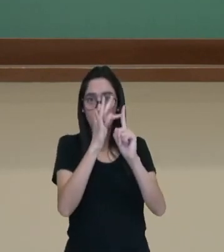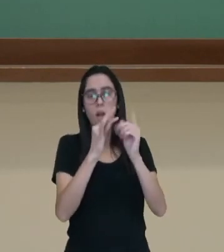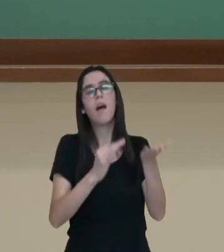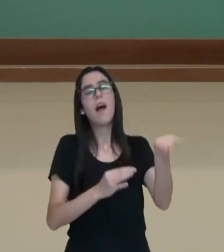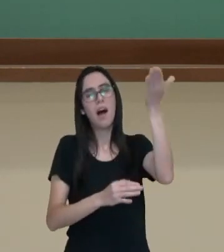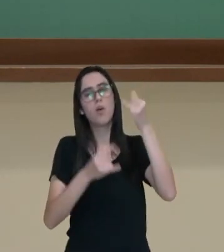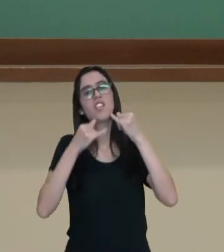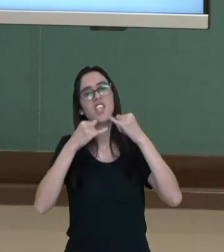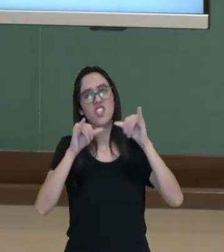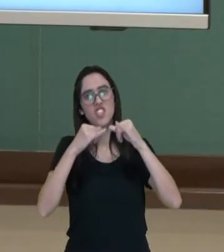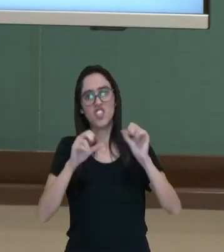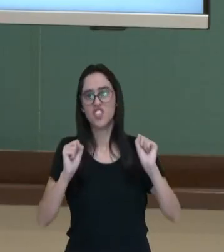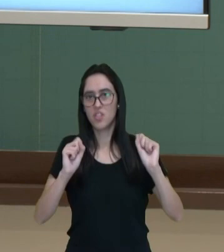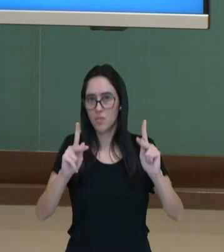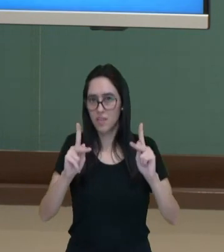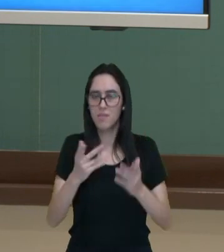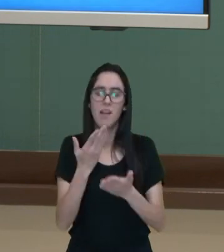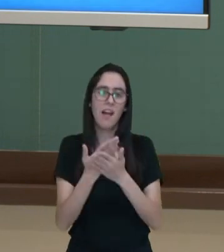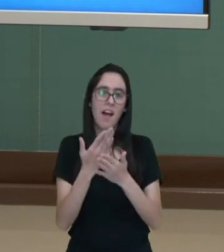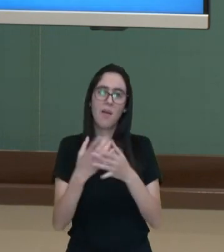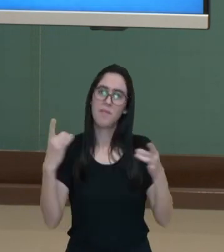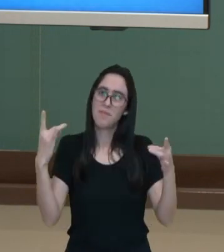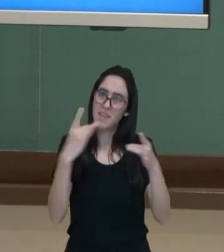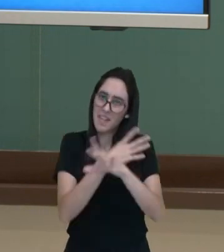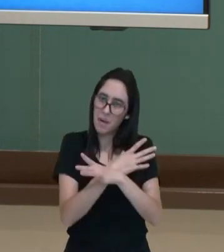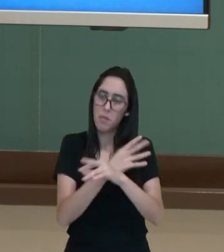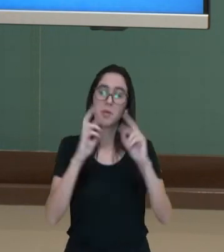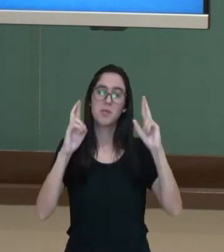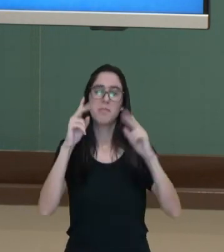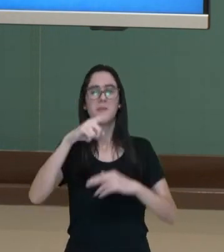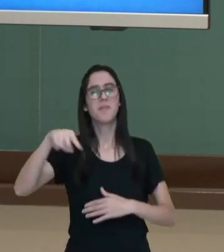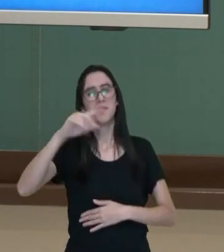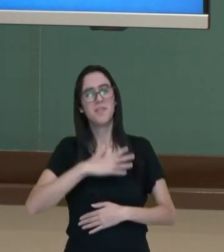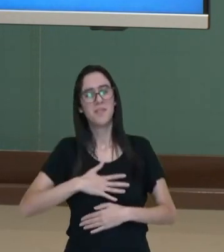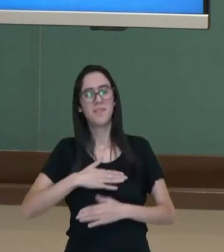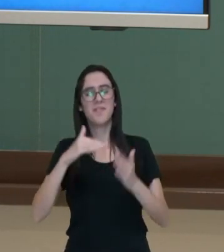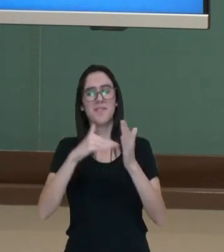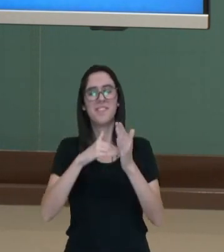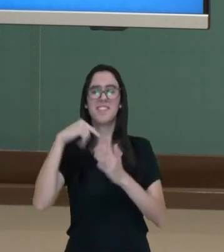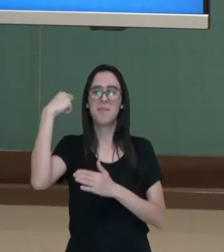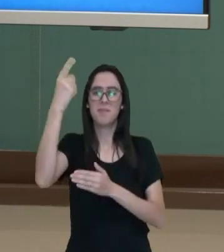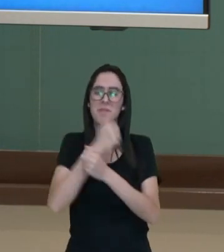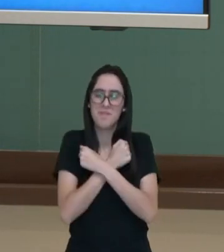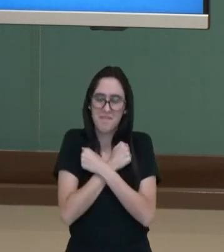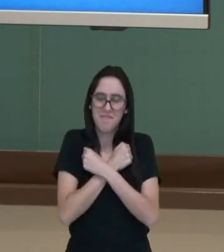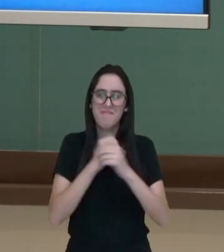Então, meus queridos, essa foi a nossa aula. Eu espero que vocês tenham gostado. Um forte